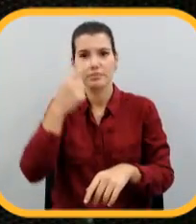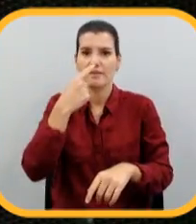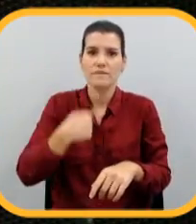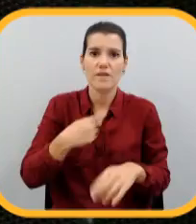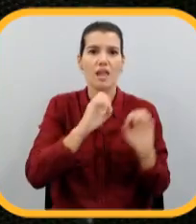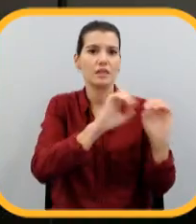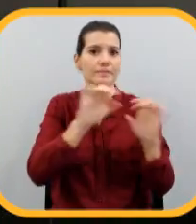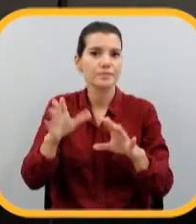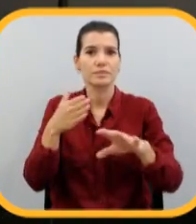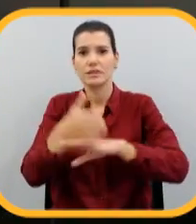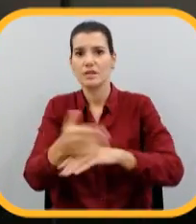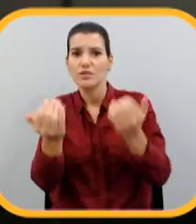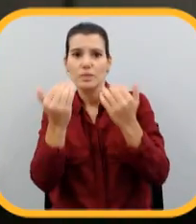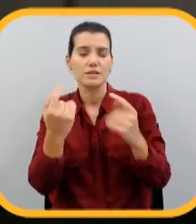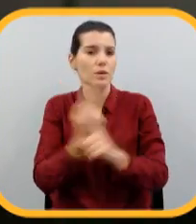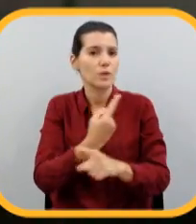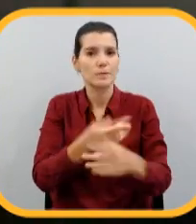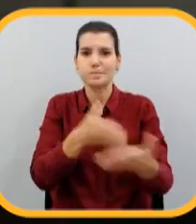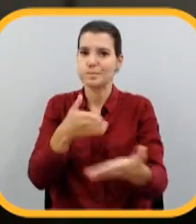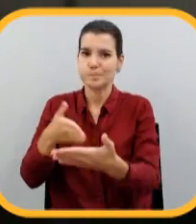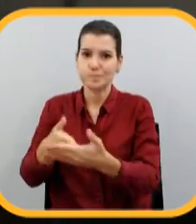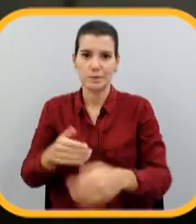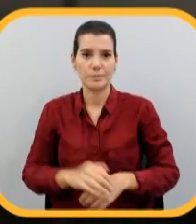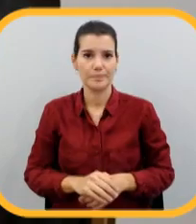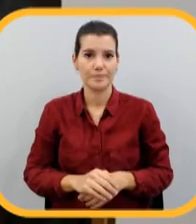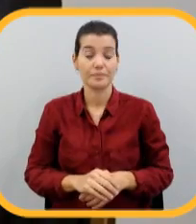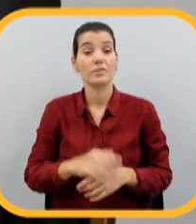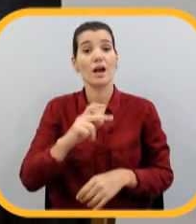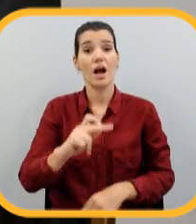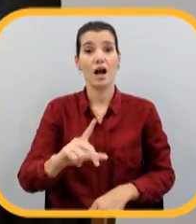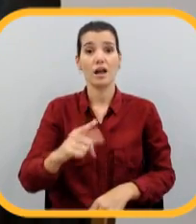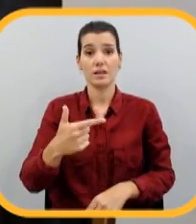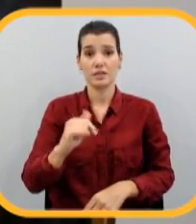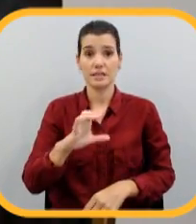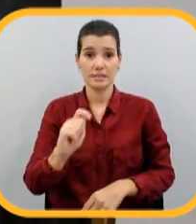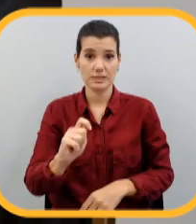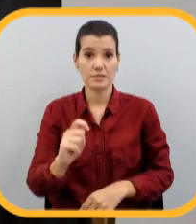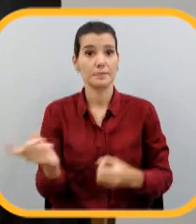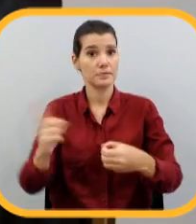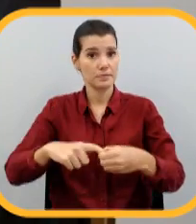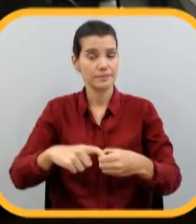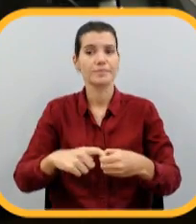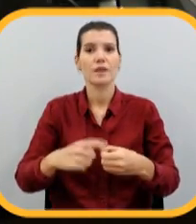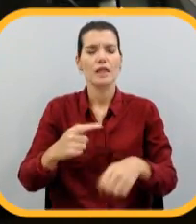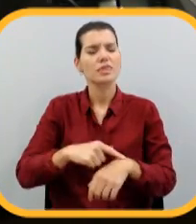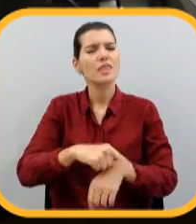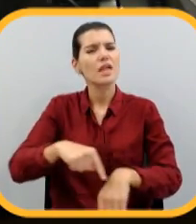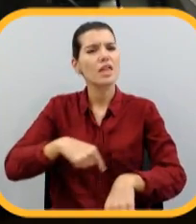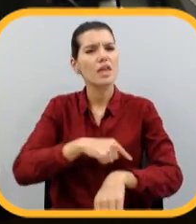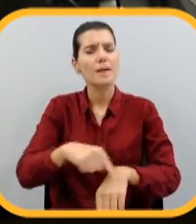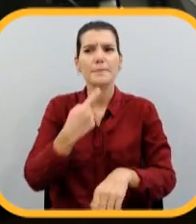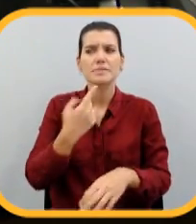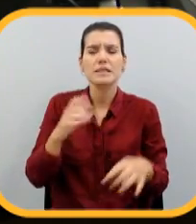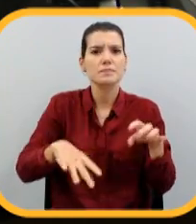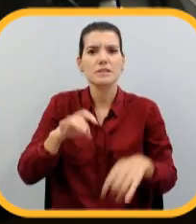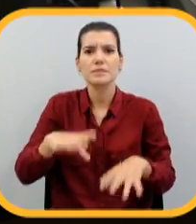e consequentes falhas na distribuição e no acesso à informação. Tanto nós como o nosso parceiro Altice demorámos bastante tempo até perceber o que é que